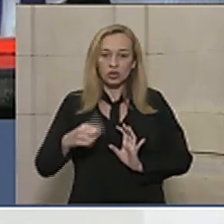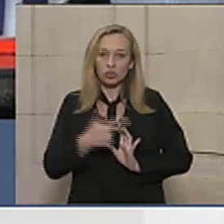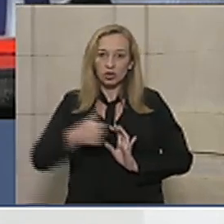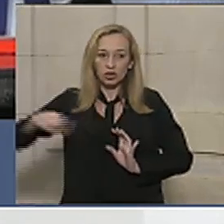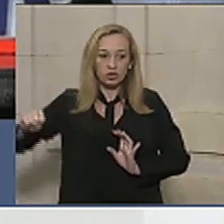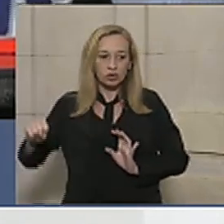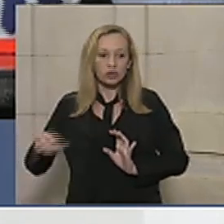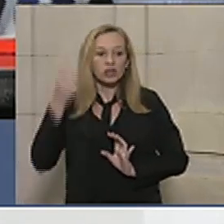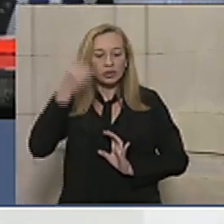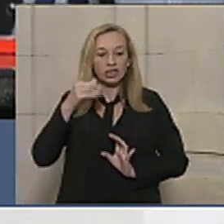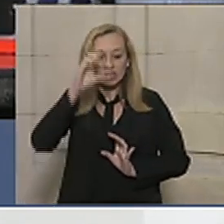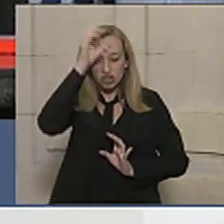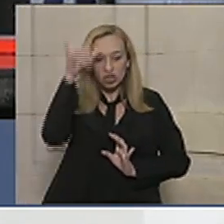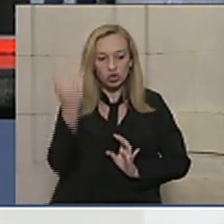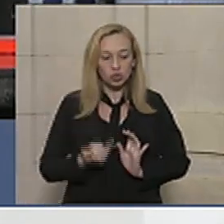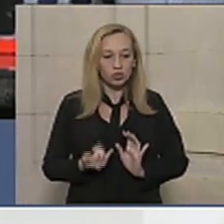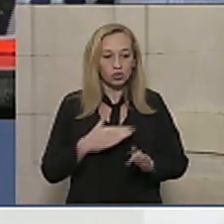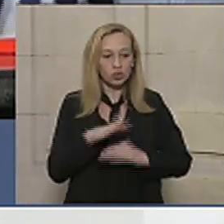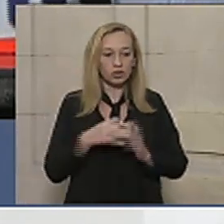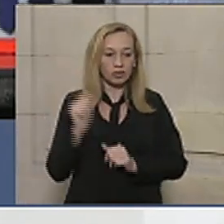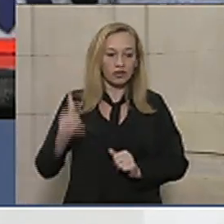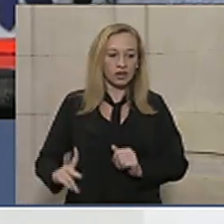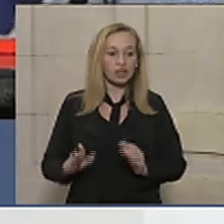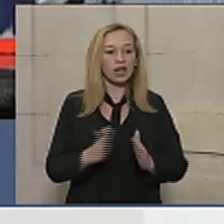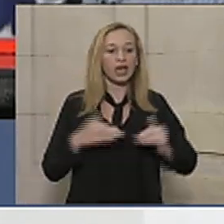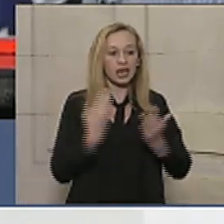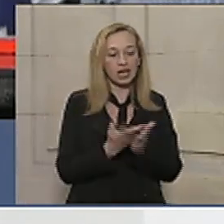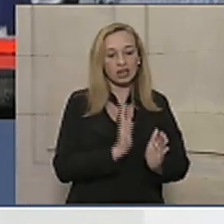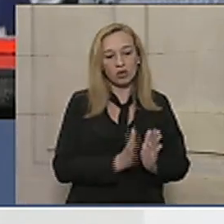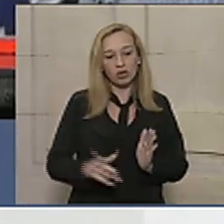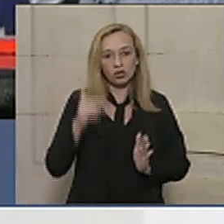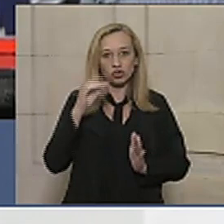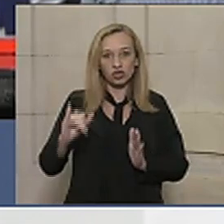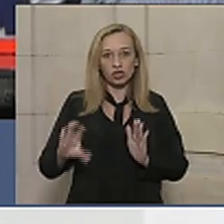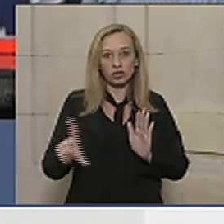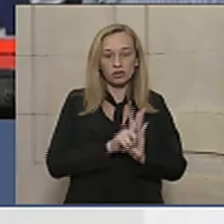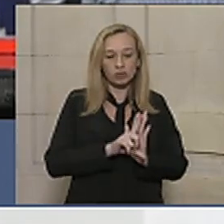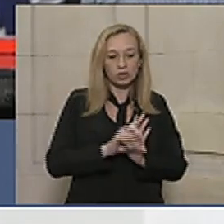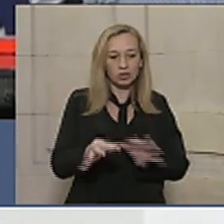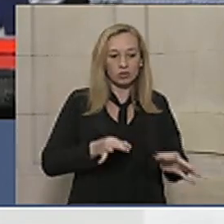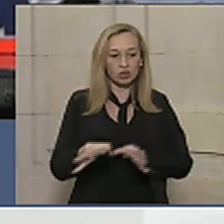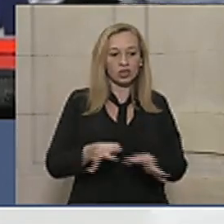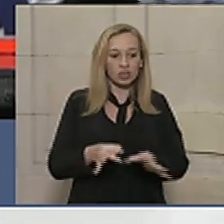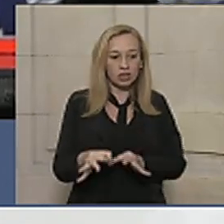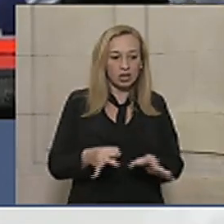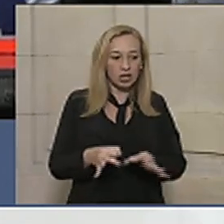4018/2018, deputada Tia Ju. Senhores que aprovam, eles estão aprovados. Requer a inclusão na ordem do dia